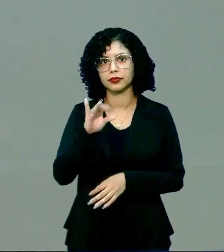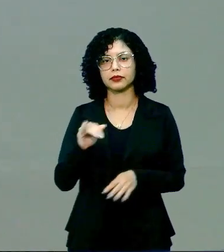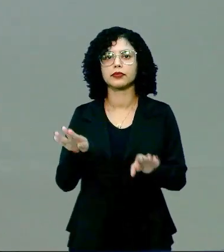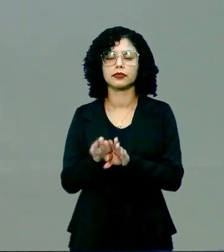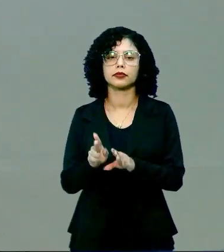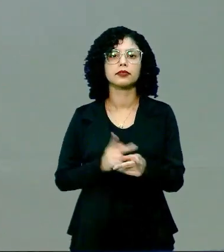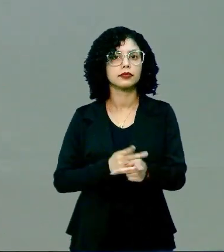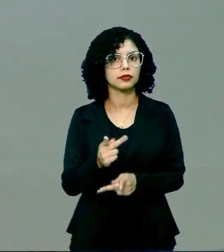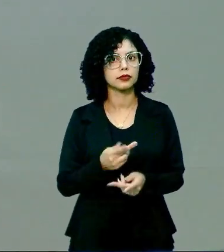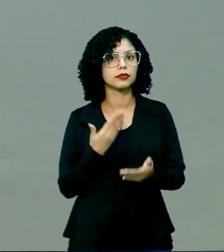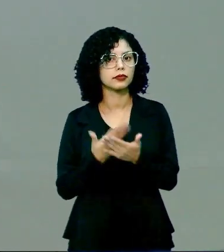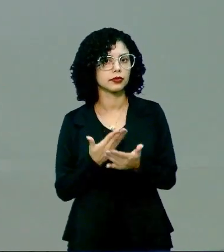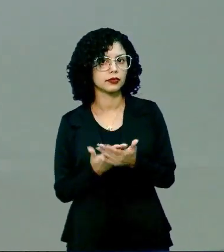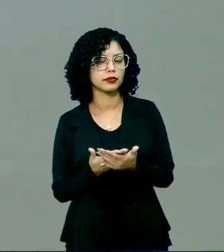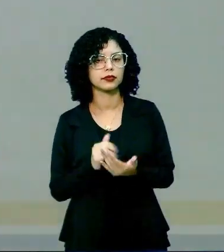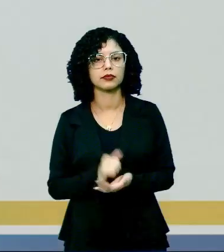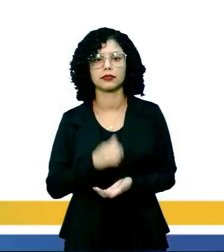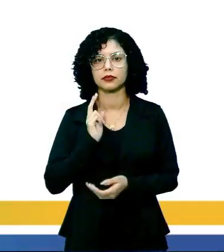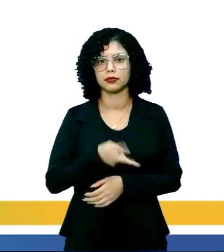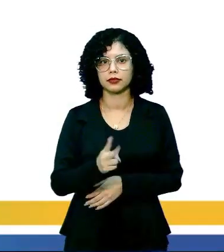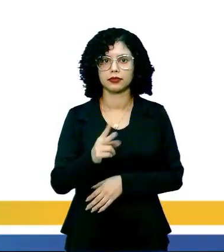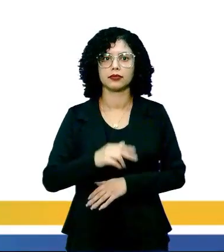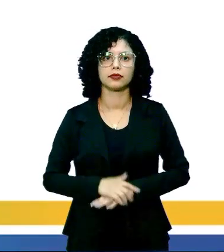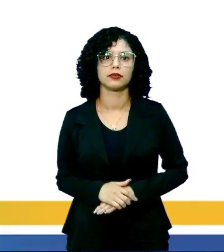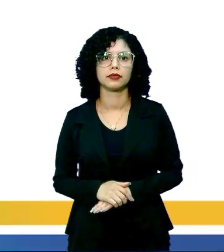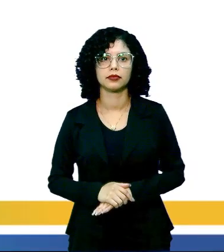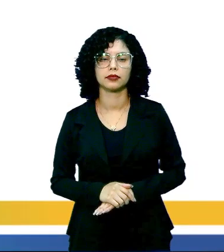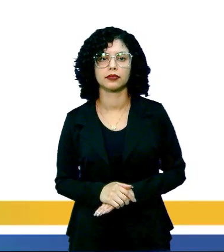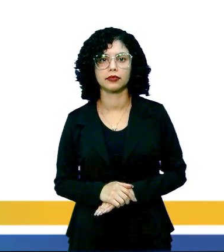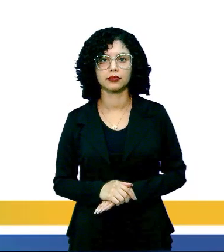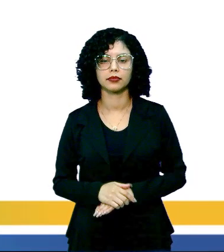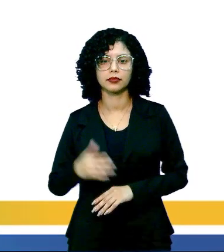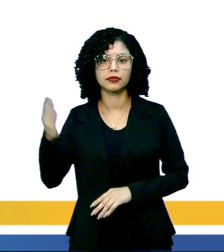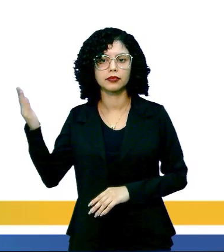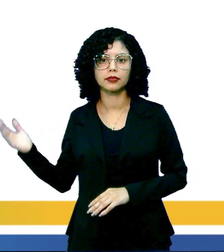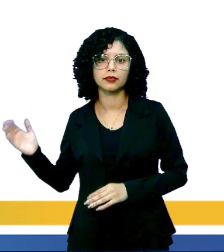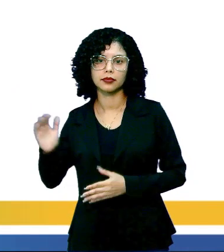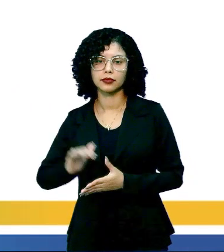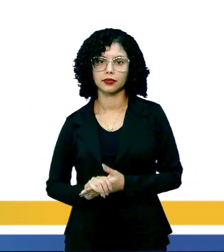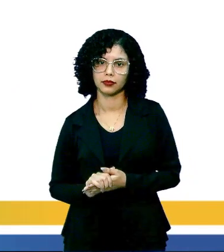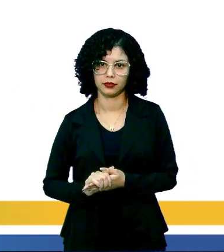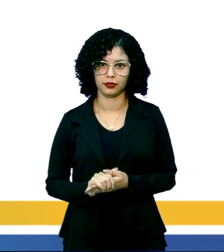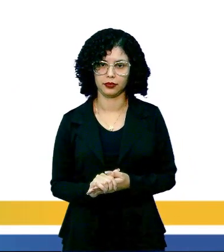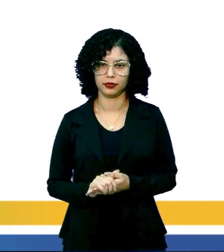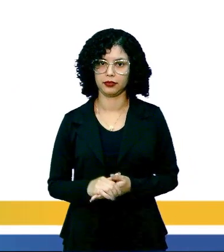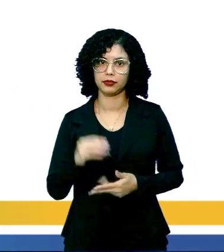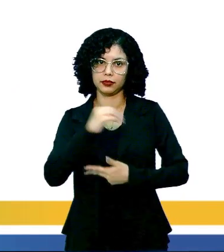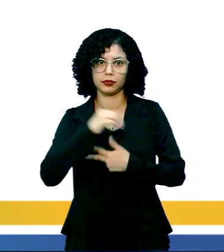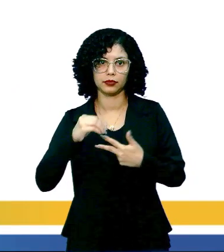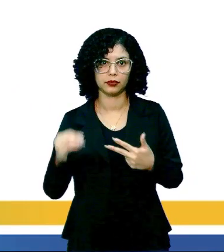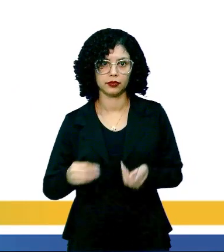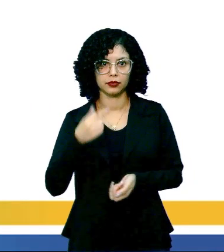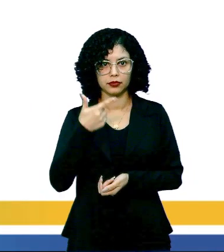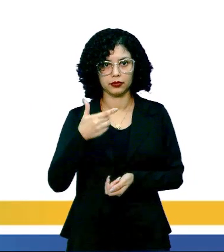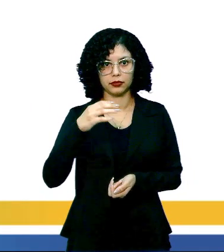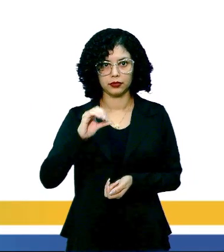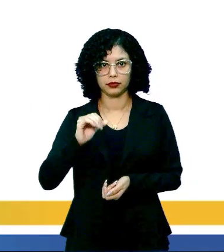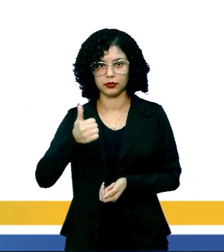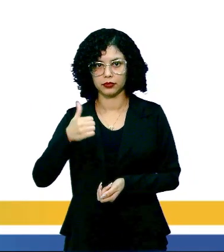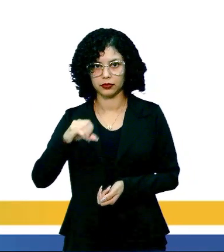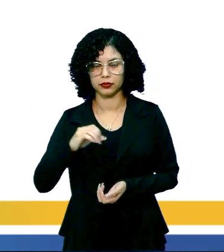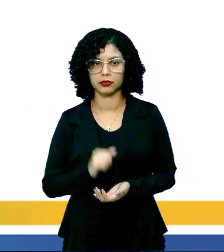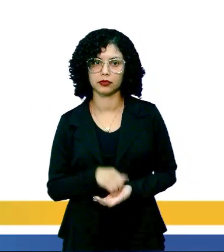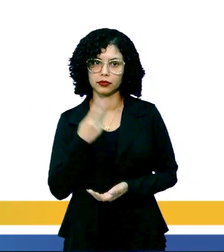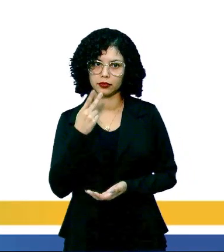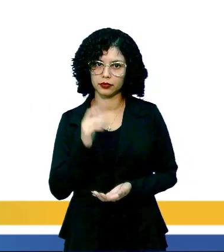aí fazendo planos de estudo, tá? Então, continua. Essa questão, ela é do Enem de